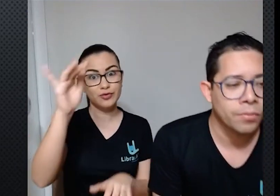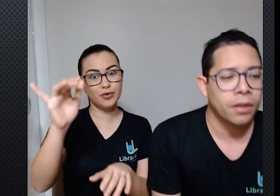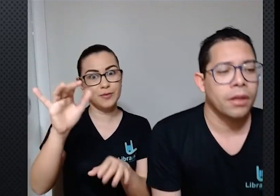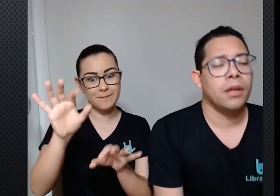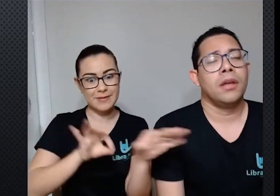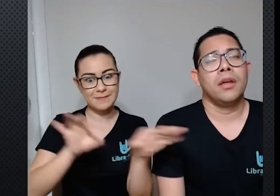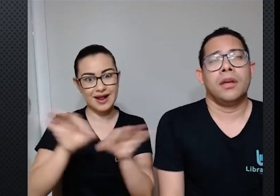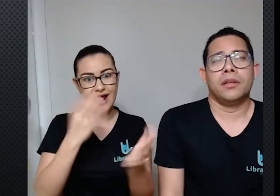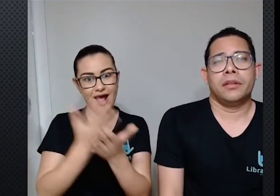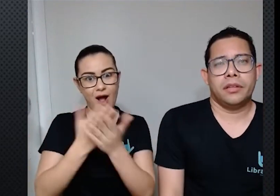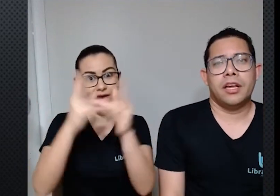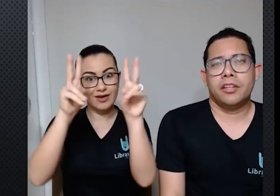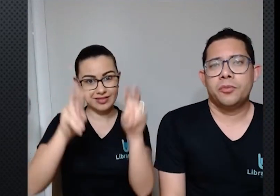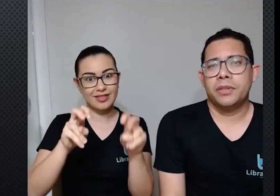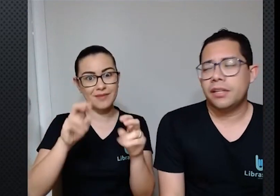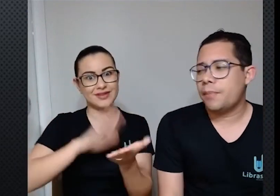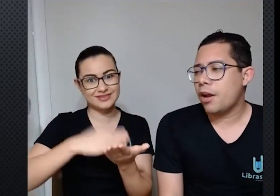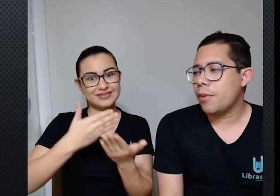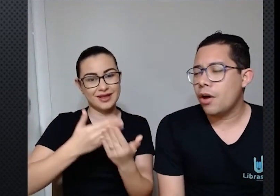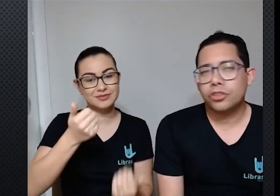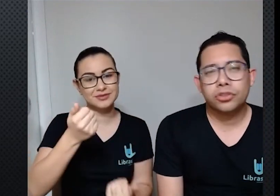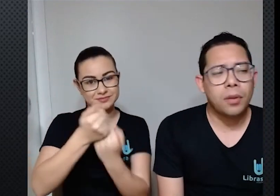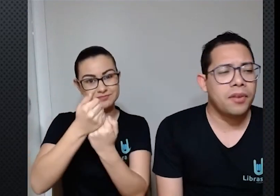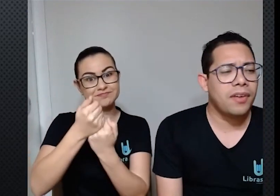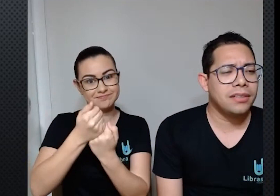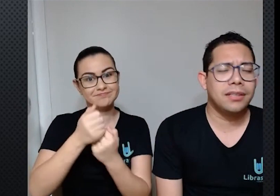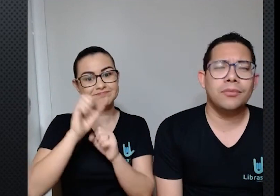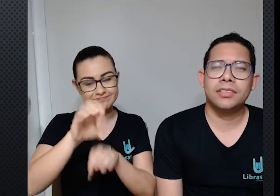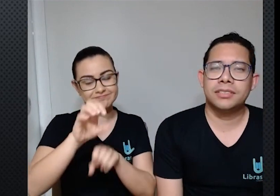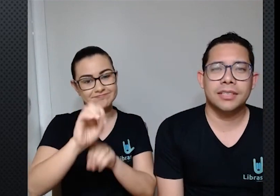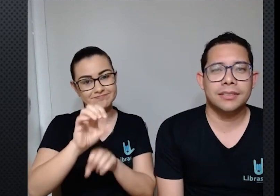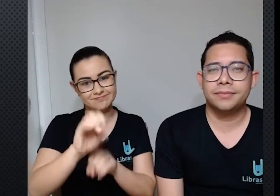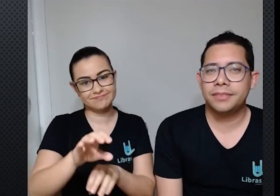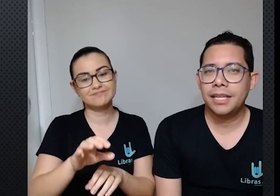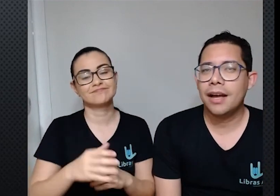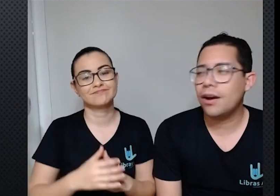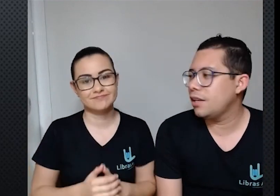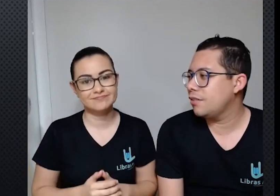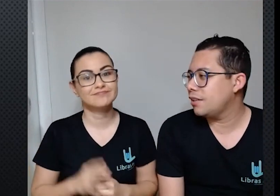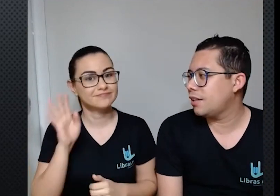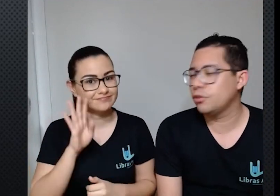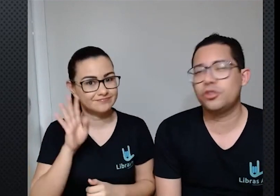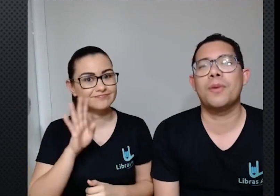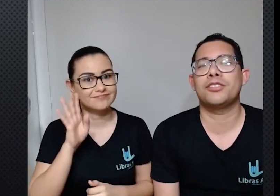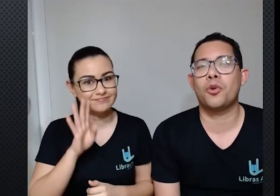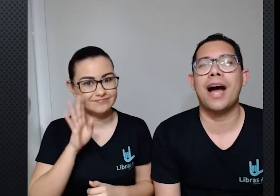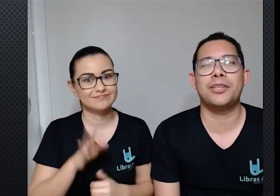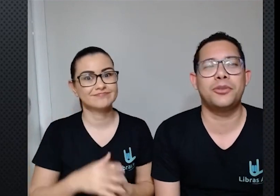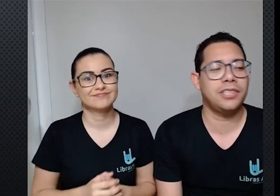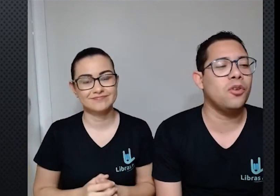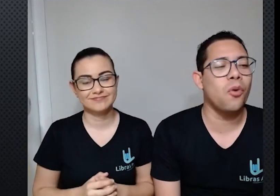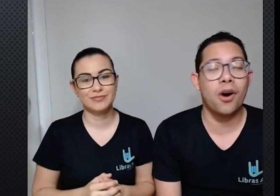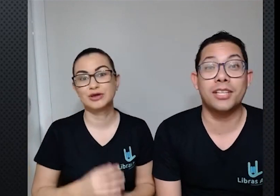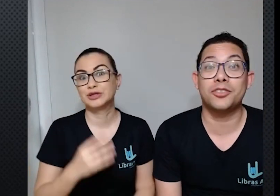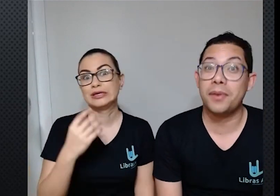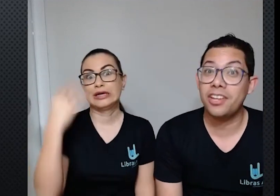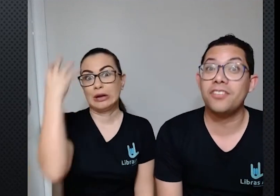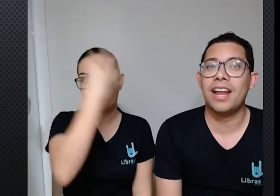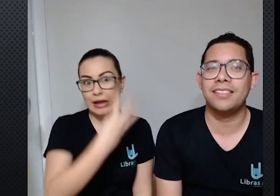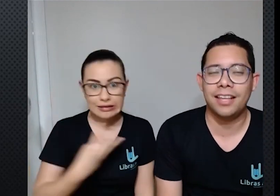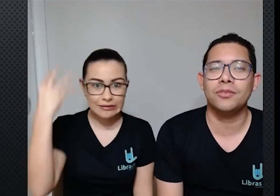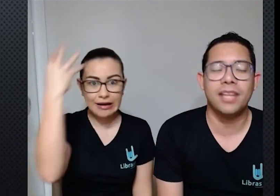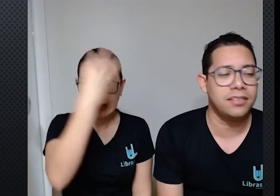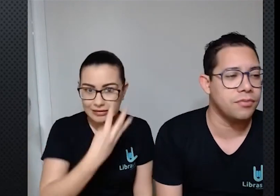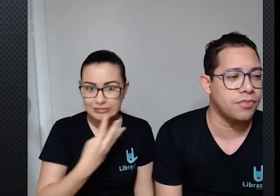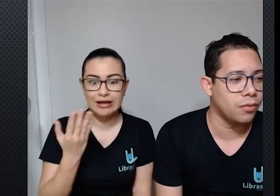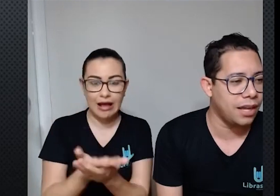né? A gente poderia separar uma aula só para falar isso. Nossa, seria uma aula aí umas 4, 5 horas só para a gente